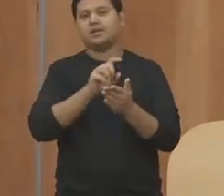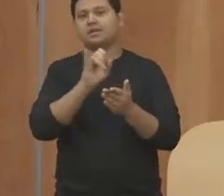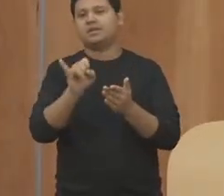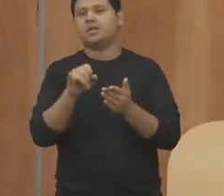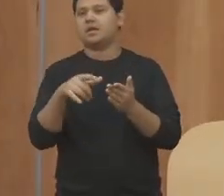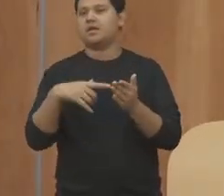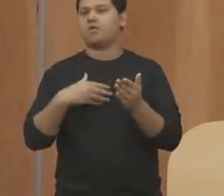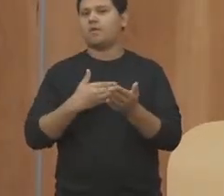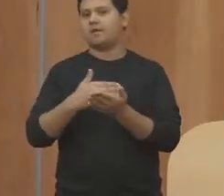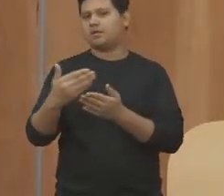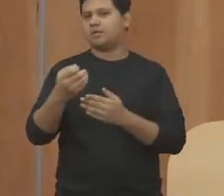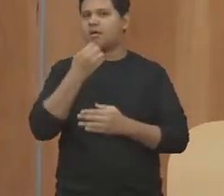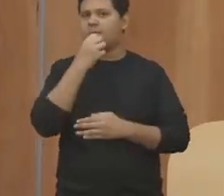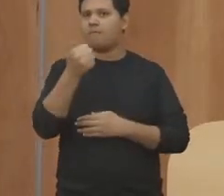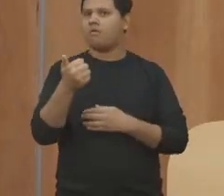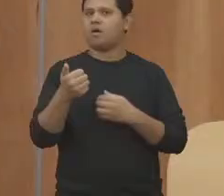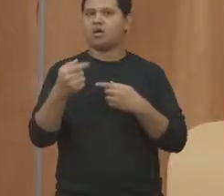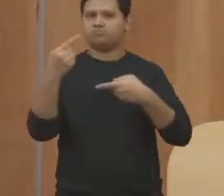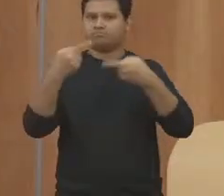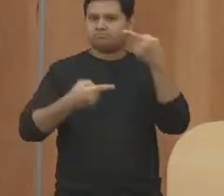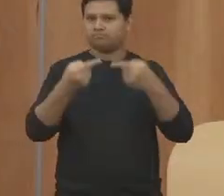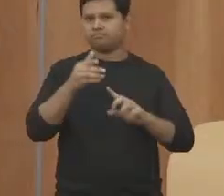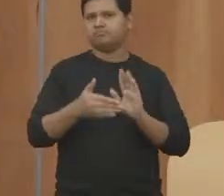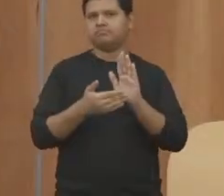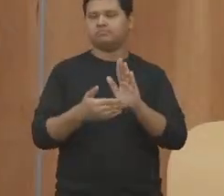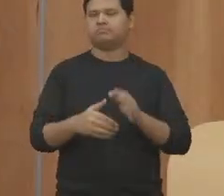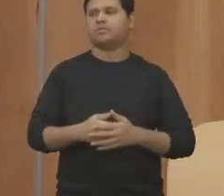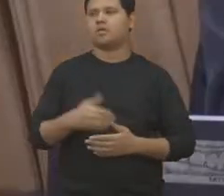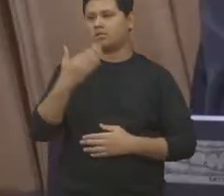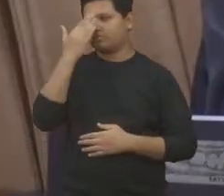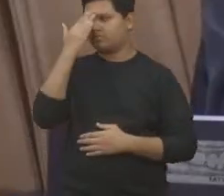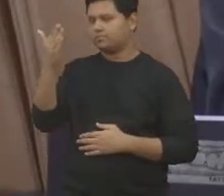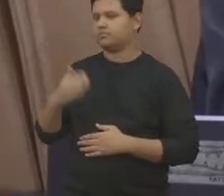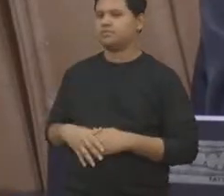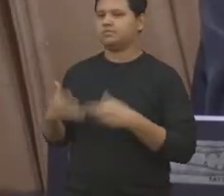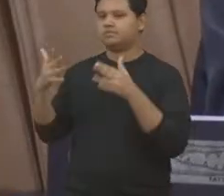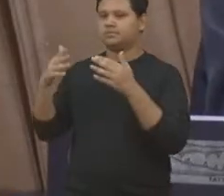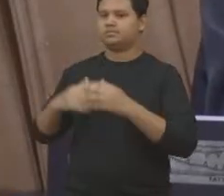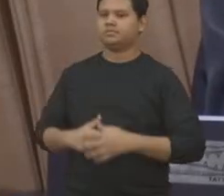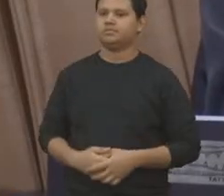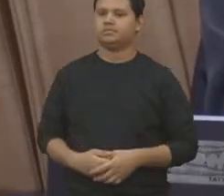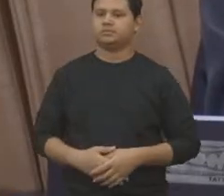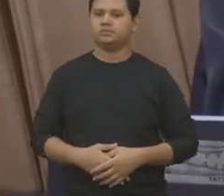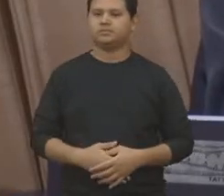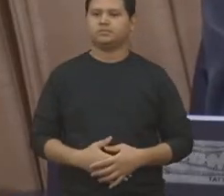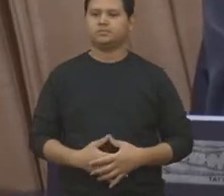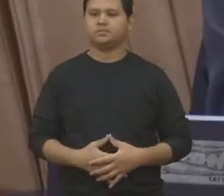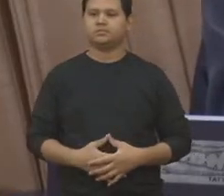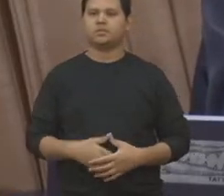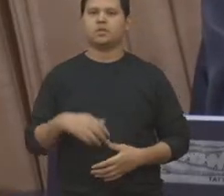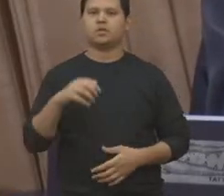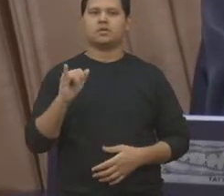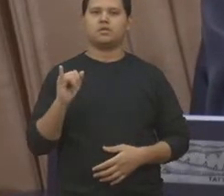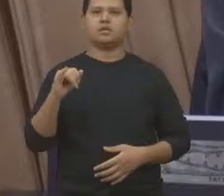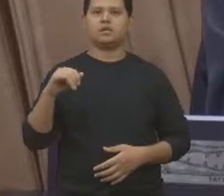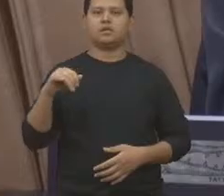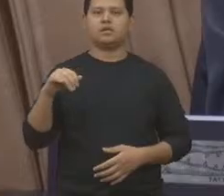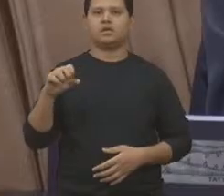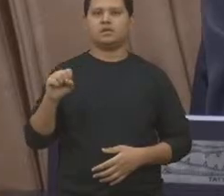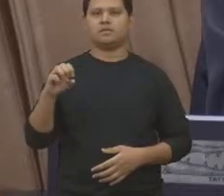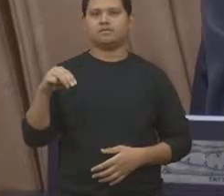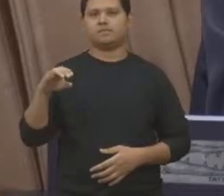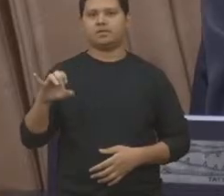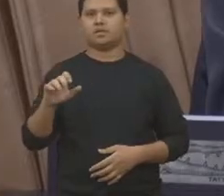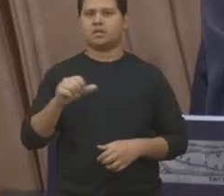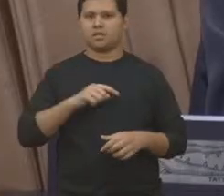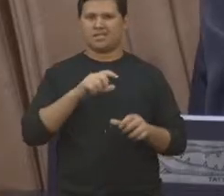boas discussões com essa casa a respeito. Ótimo. Muito bom, secretário. Parabéns. O ICMS também teve alguma